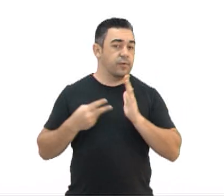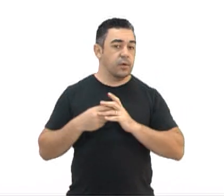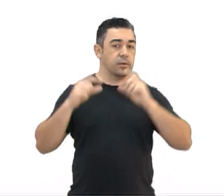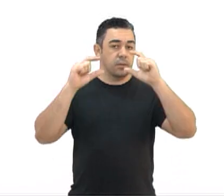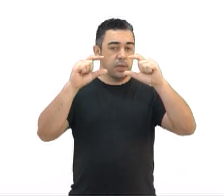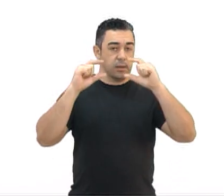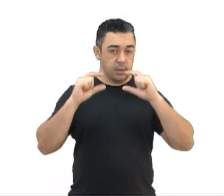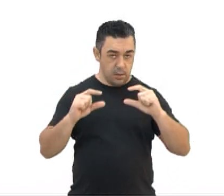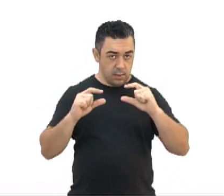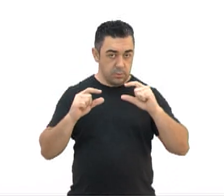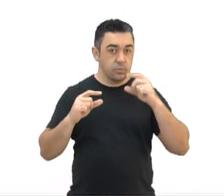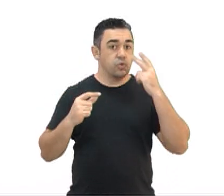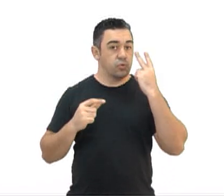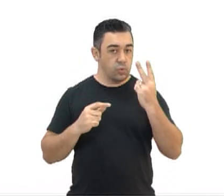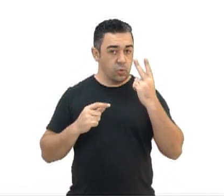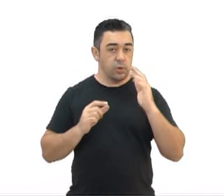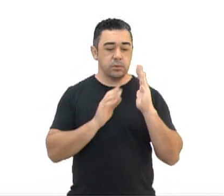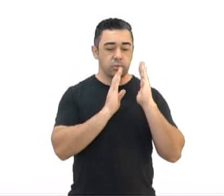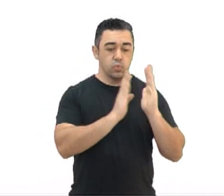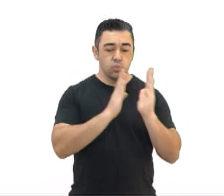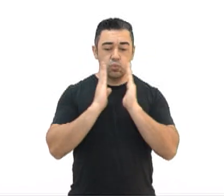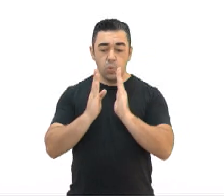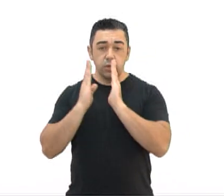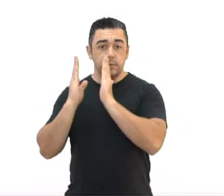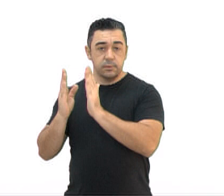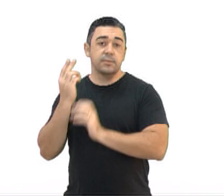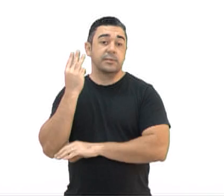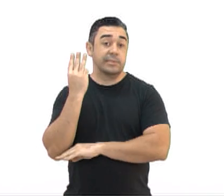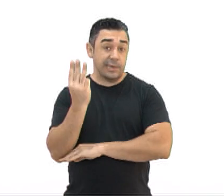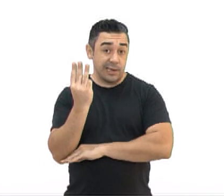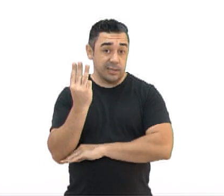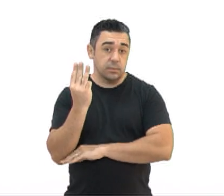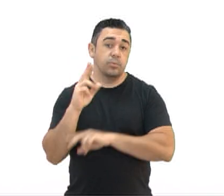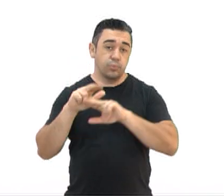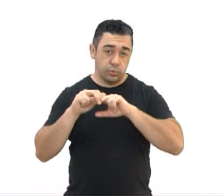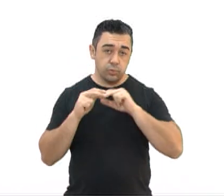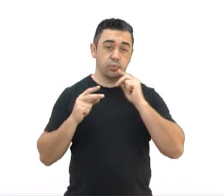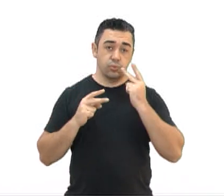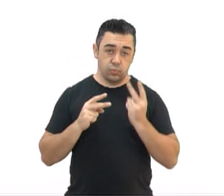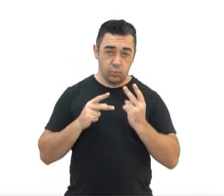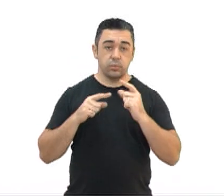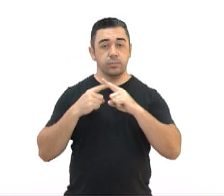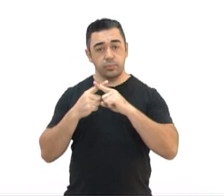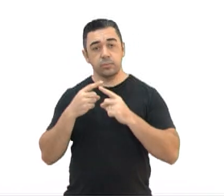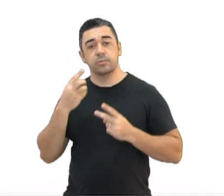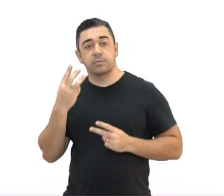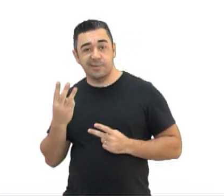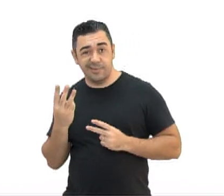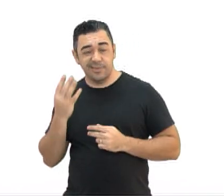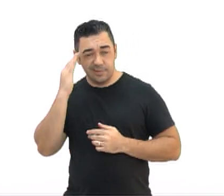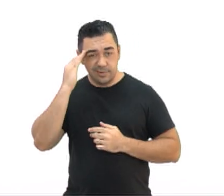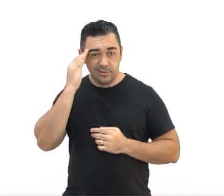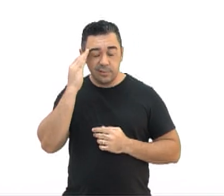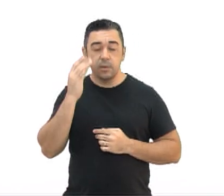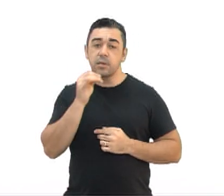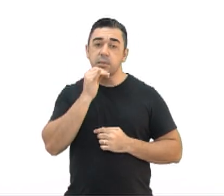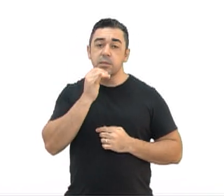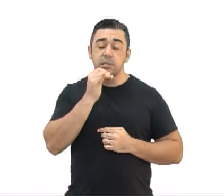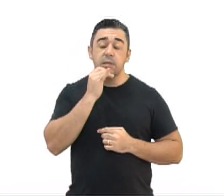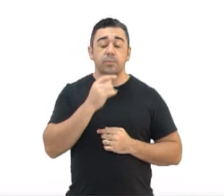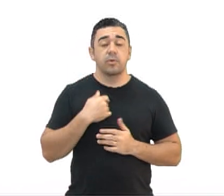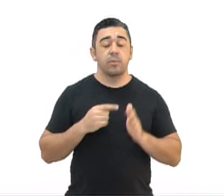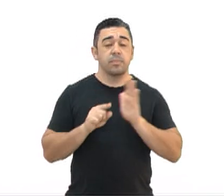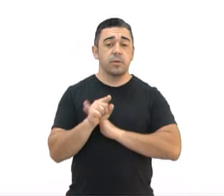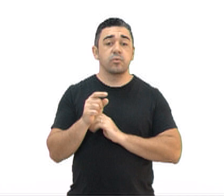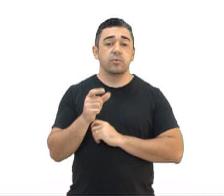2 linhas e 3 colunas. E também, olha só, quanto que vale o meu elemento